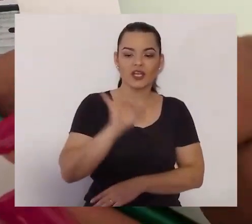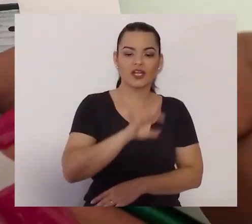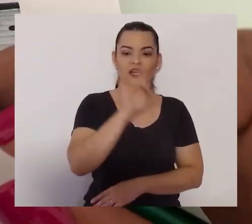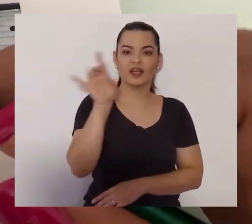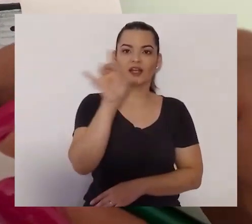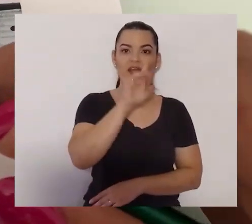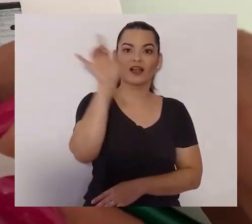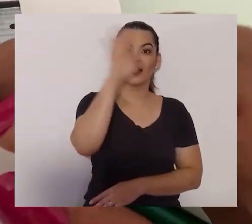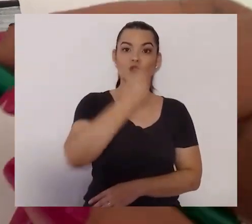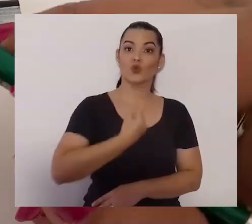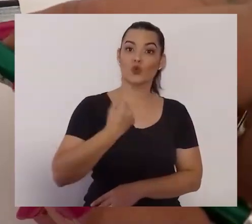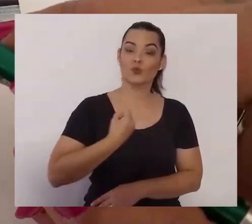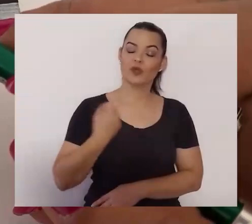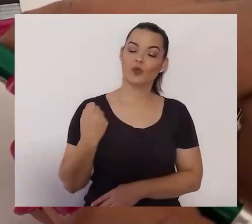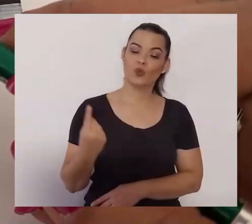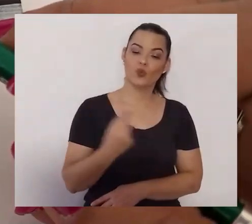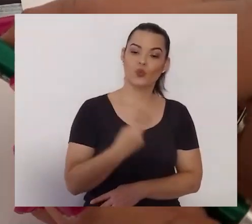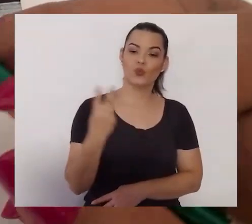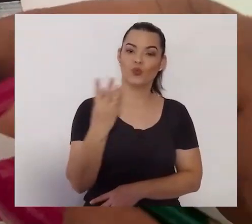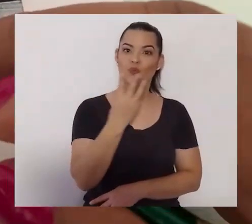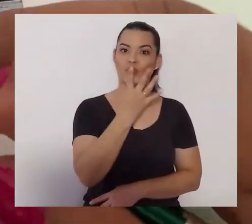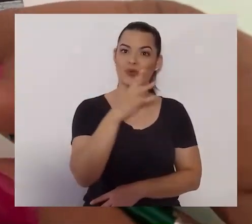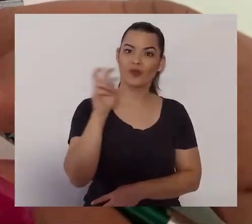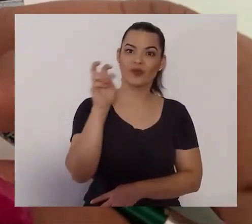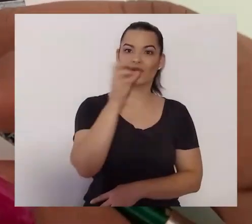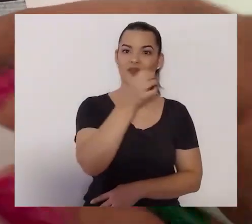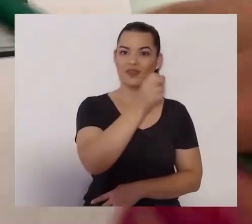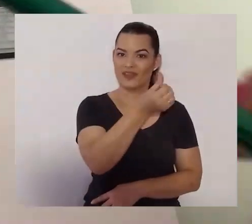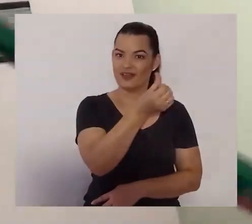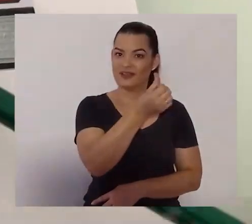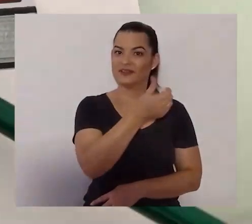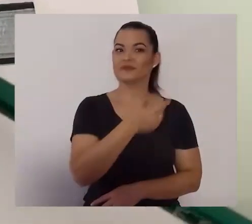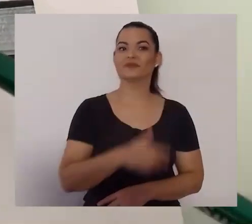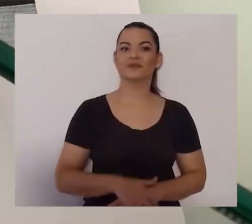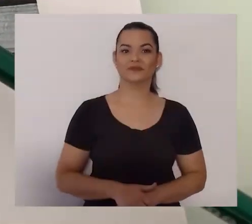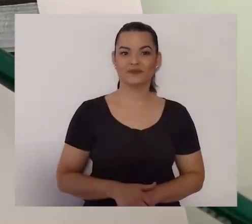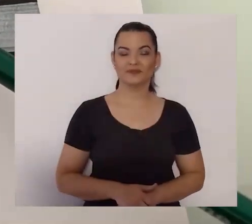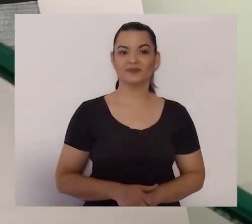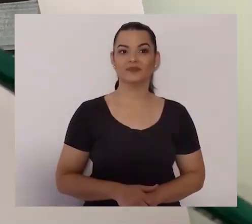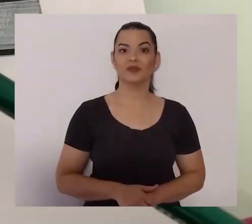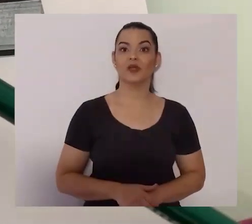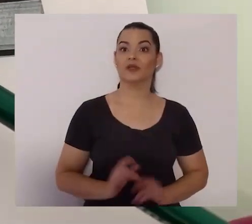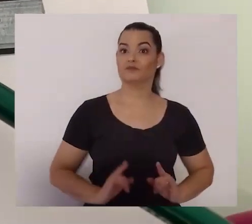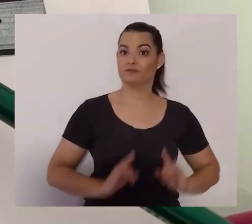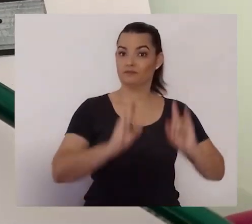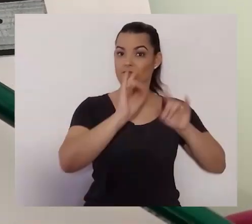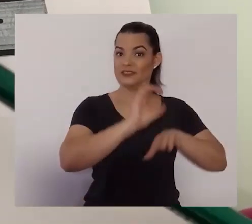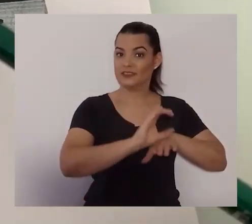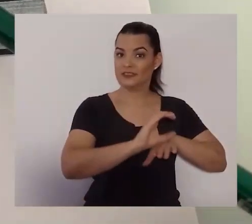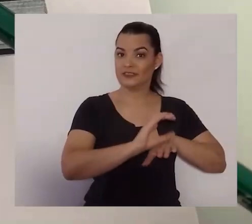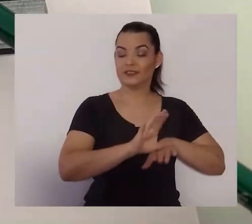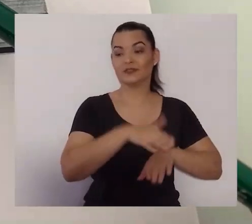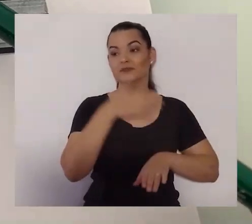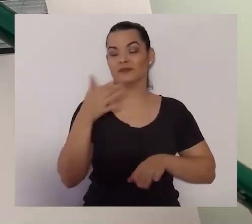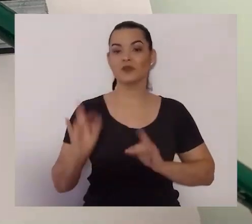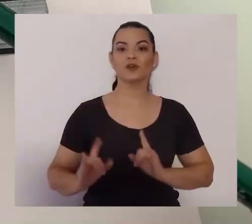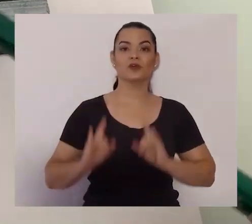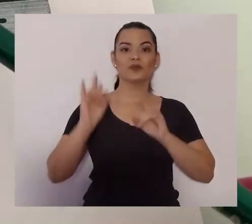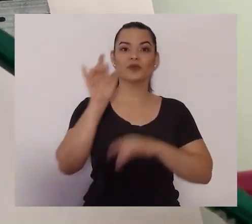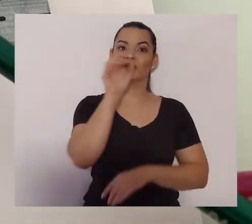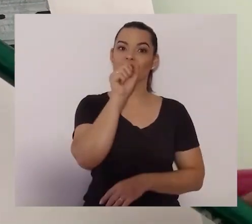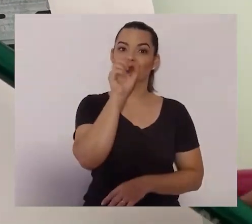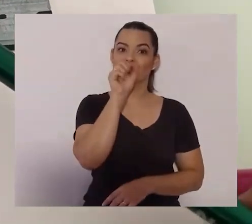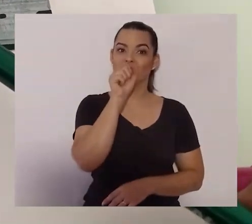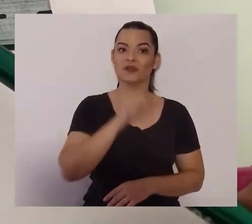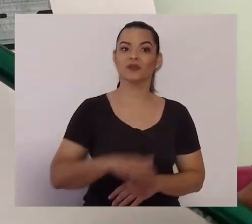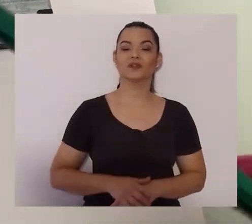terceira, quarta, quinta, sexta janela do prédio cinza. E do prédio laranja, primeira,